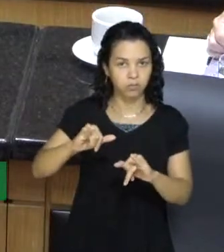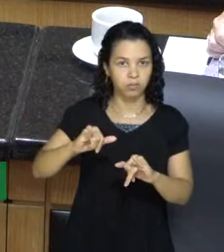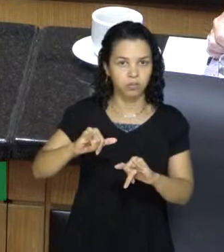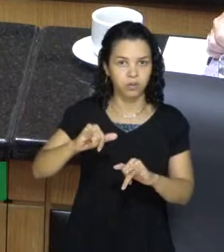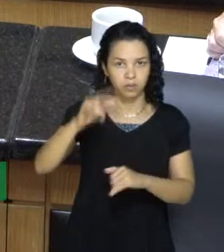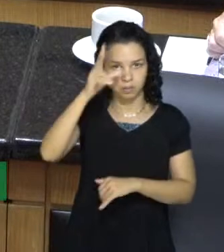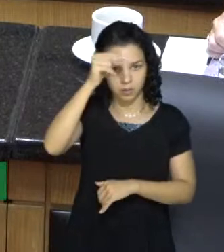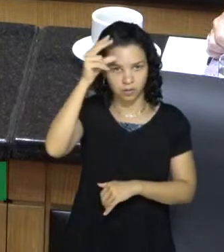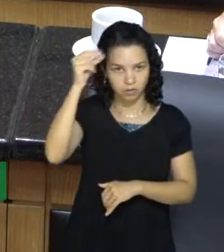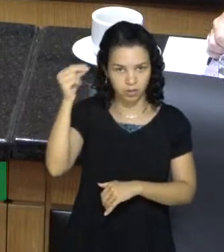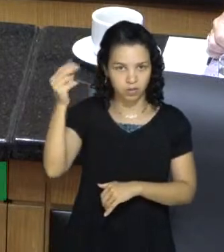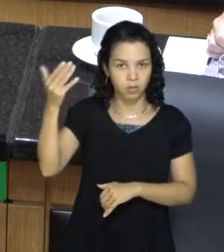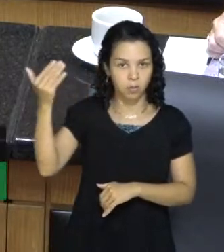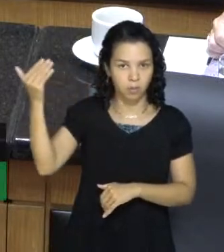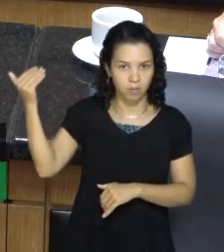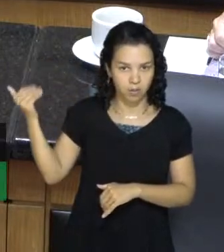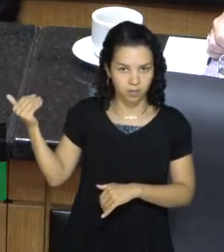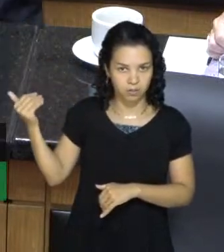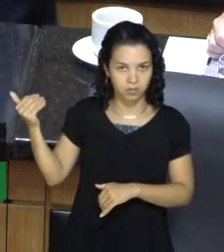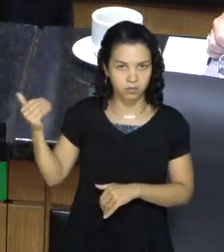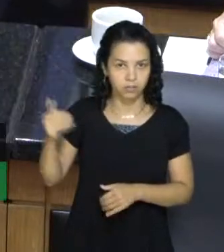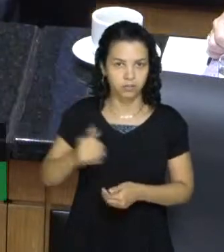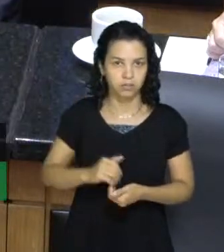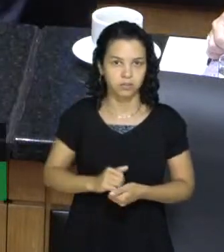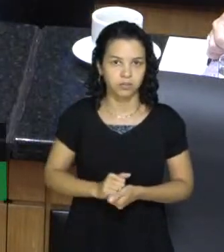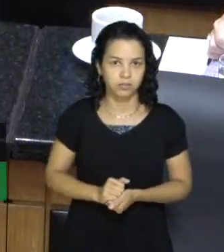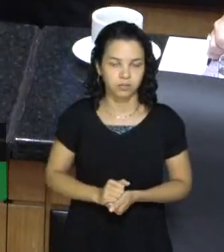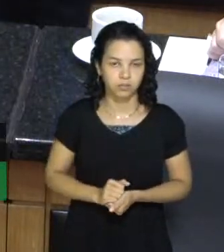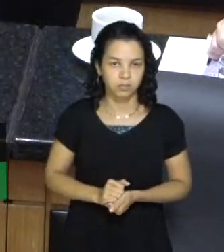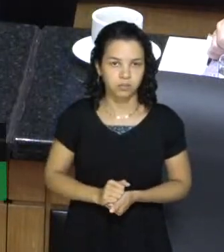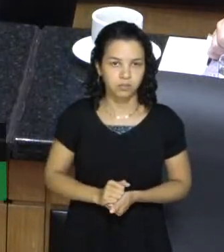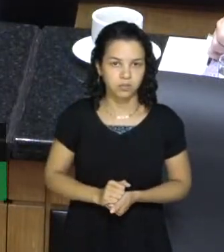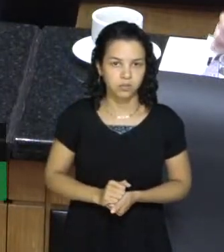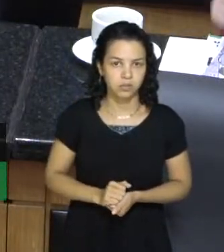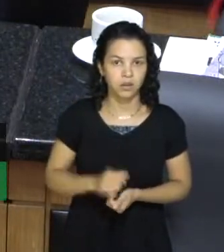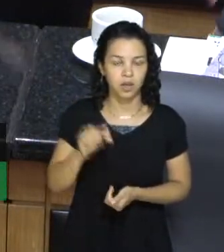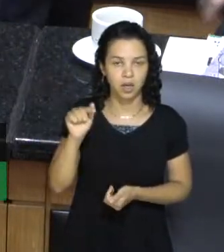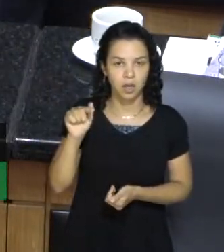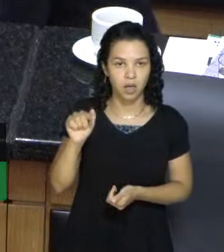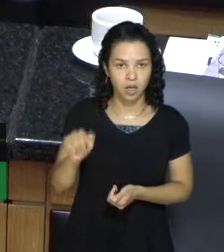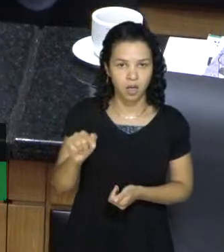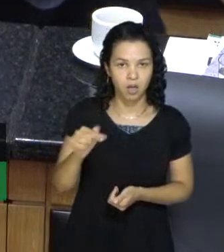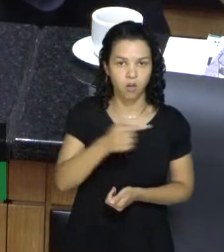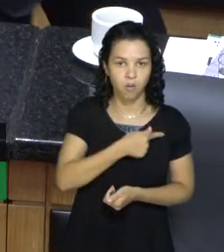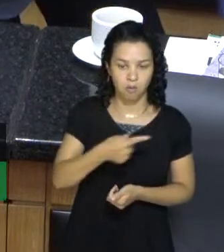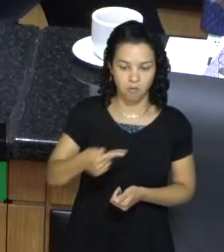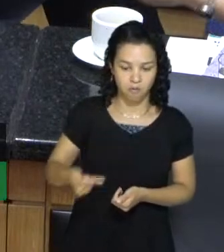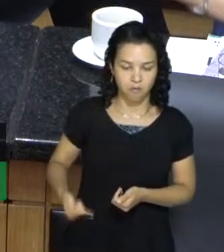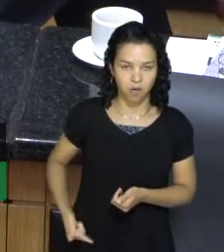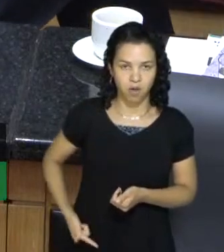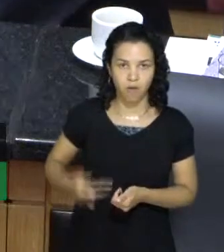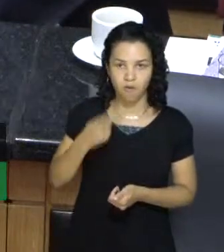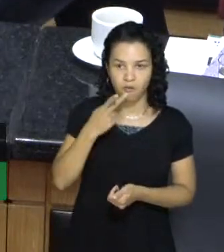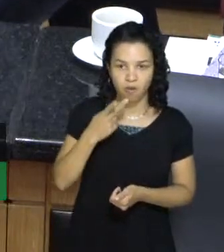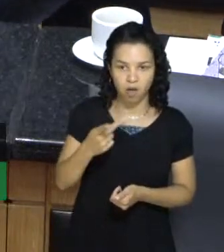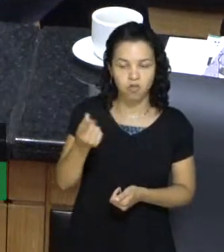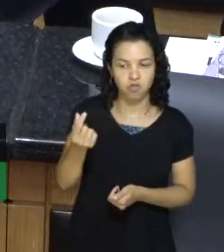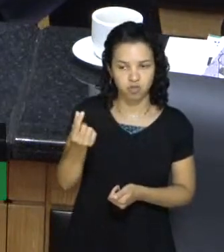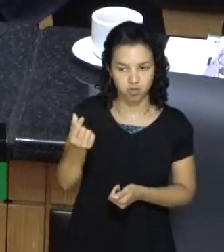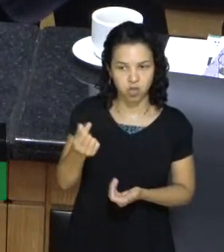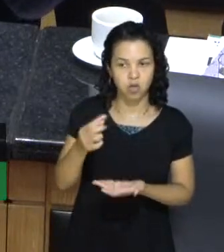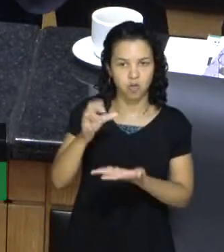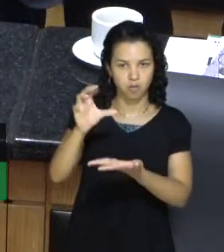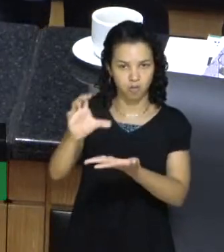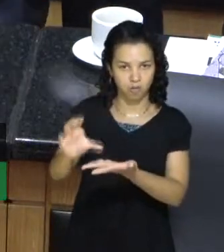cooptados pelo governo anterior através da promessa de dinheiro fácil do plano mil,